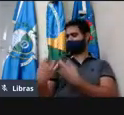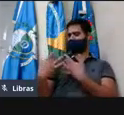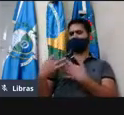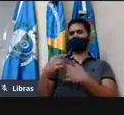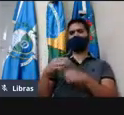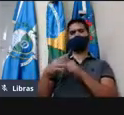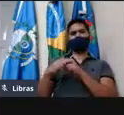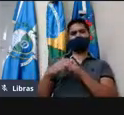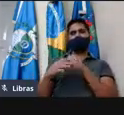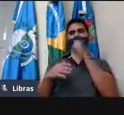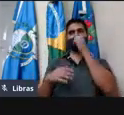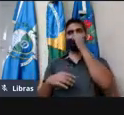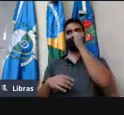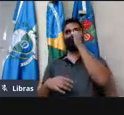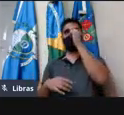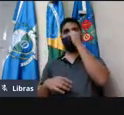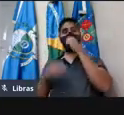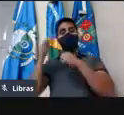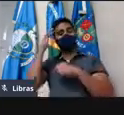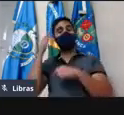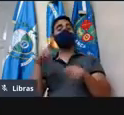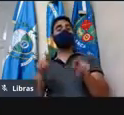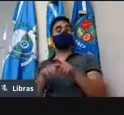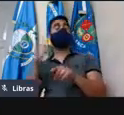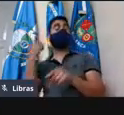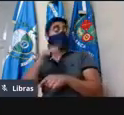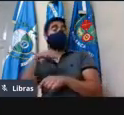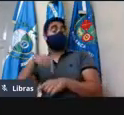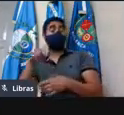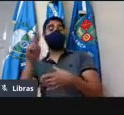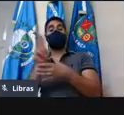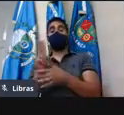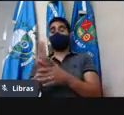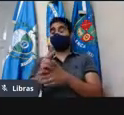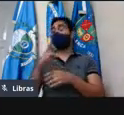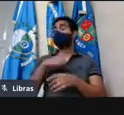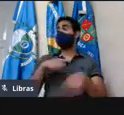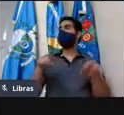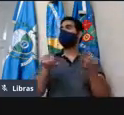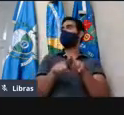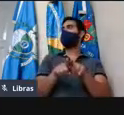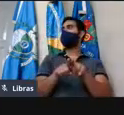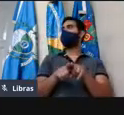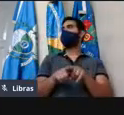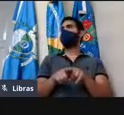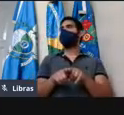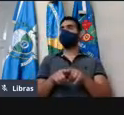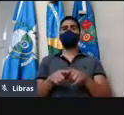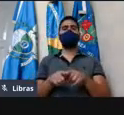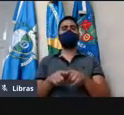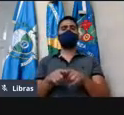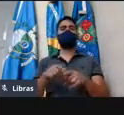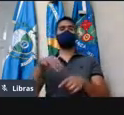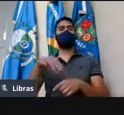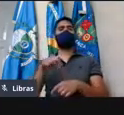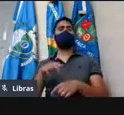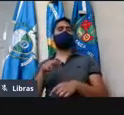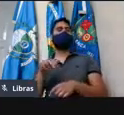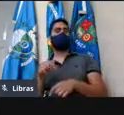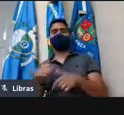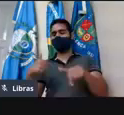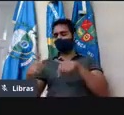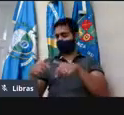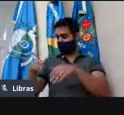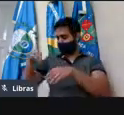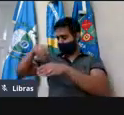Então, se Deus quiser também, ainda vamos ver na nossa cidade também uma máquina trabalhando dentro dessas valetas